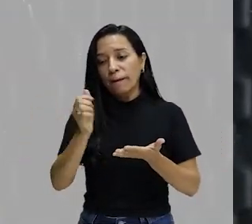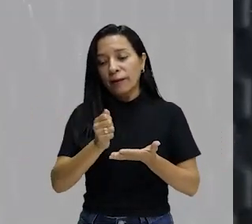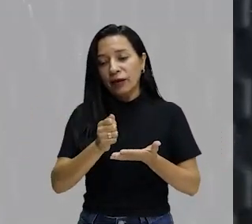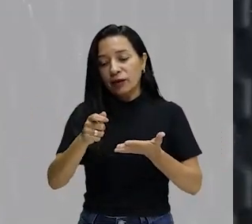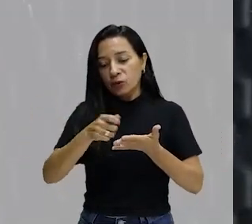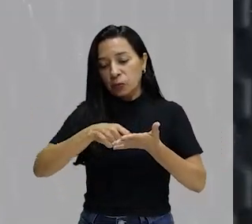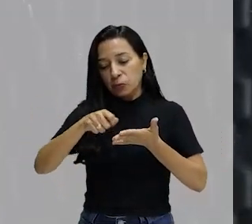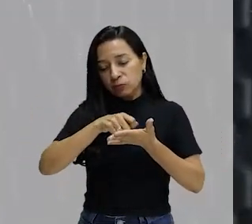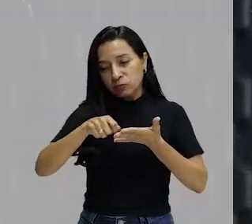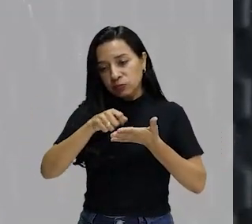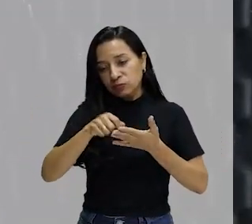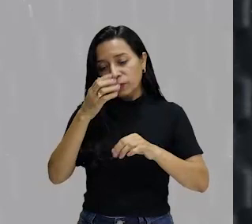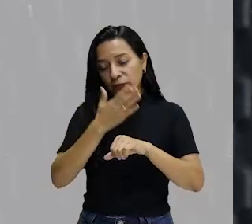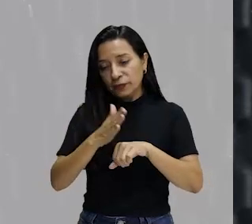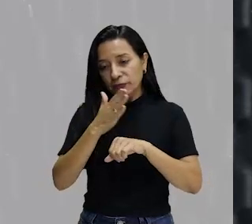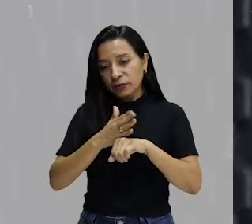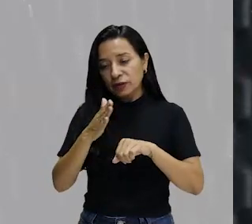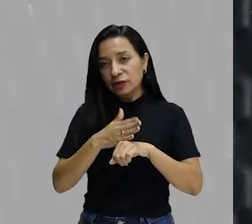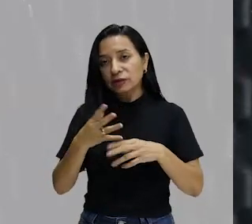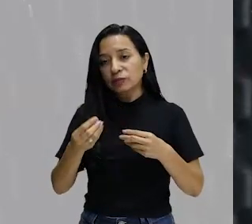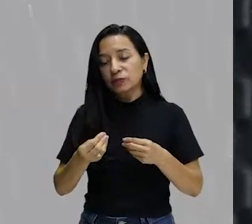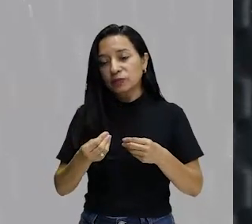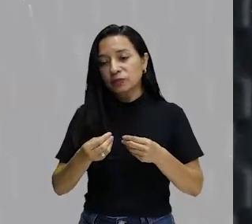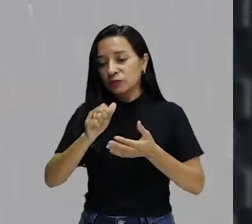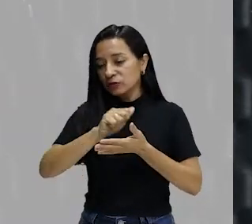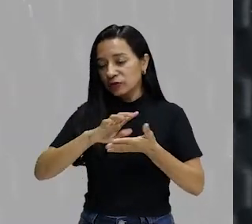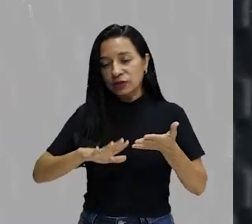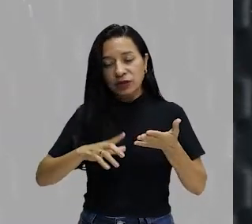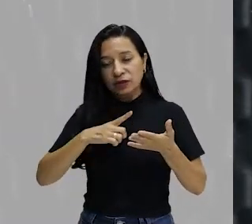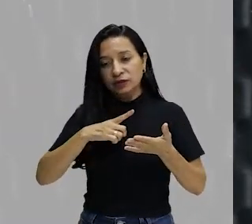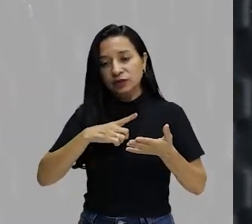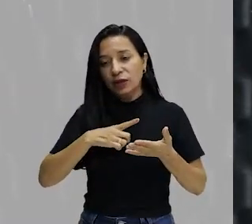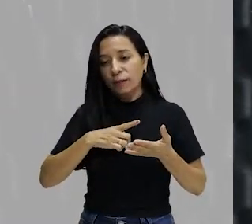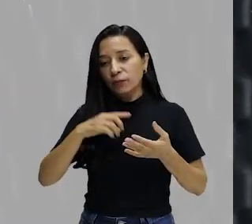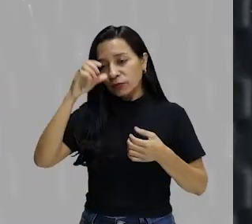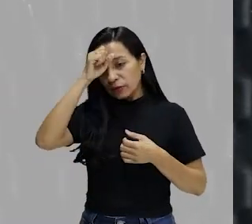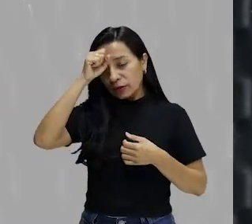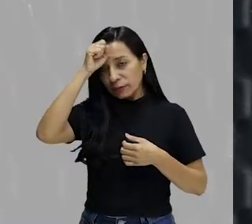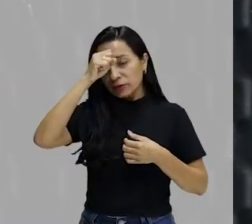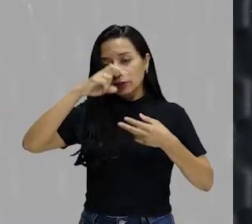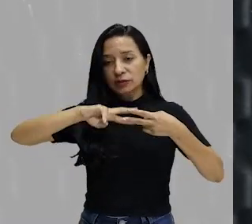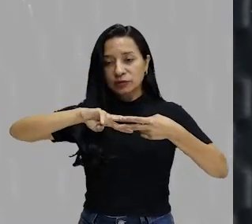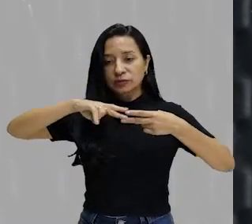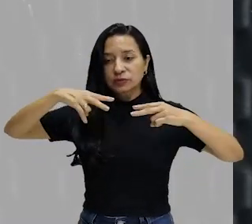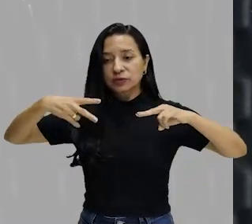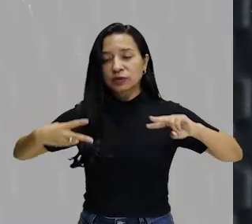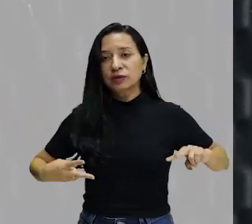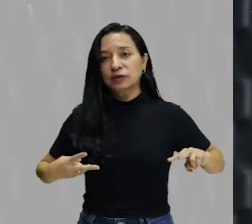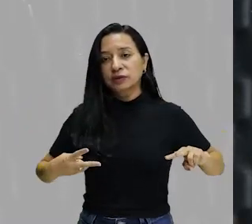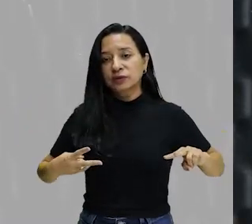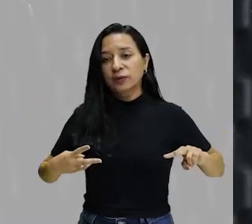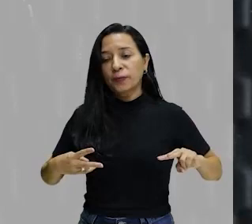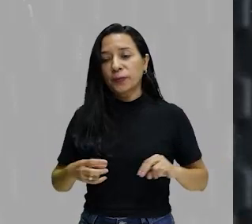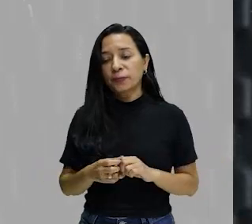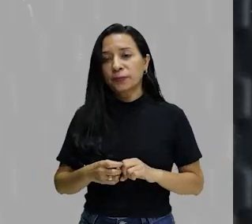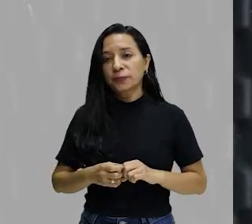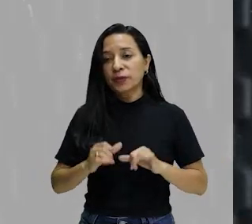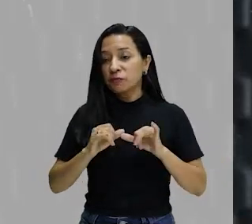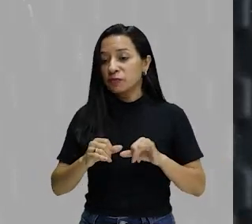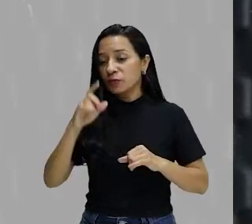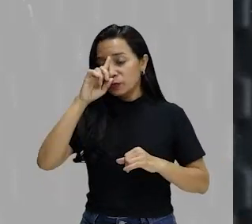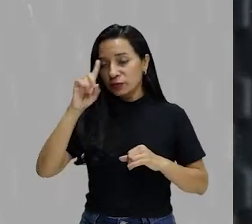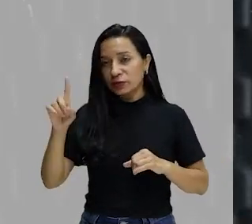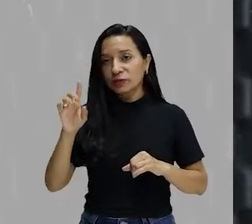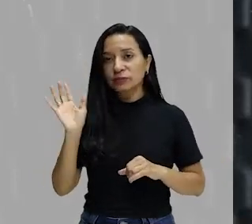bastante, respondam exercícios que a gente tem muito para a gente aprender sobre a genética. Fiquem com Deus, até a próxima. Tchau, tchau.